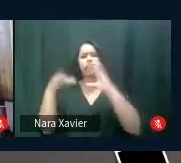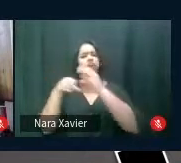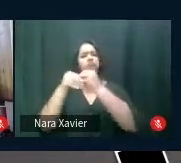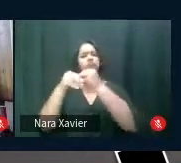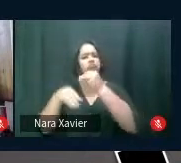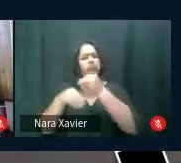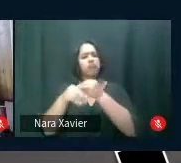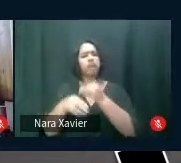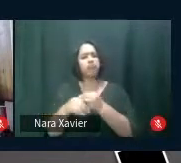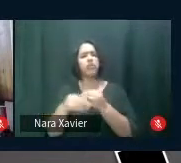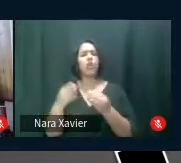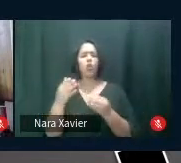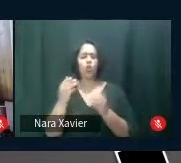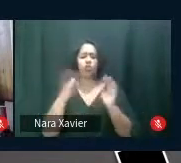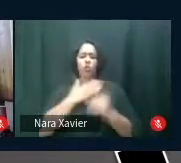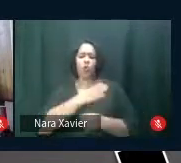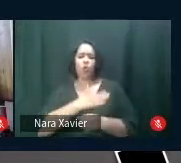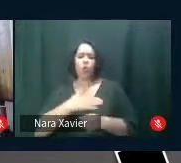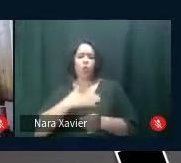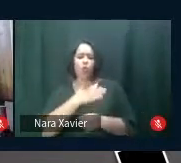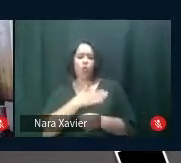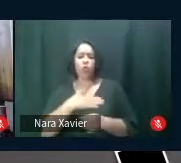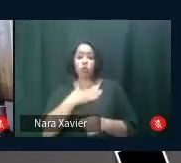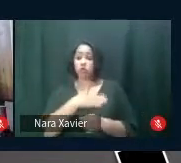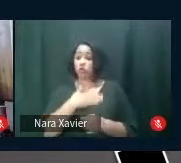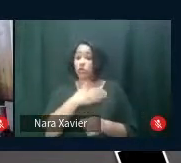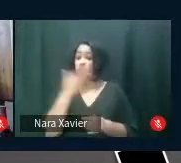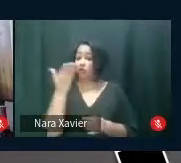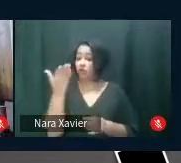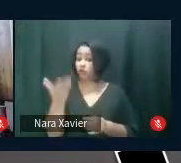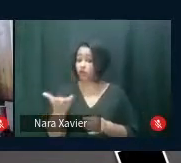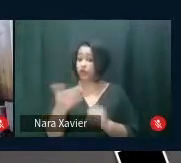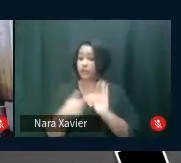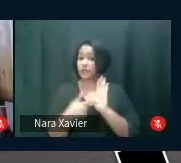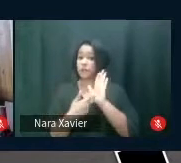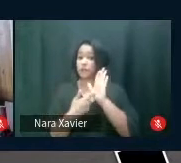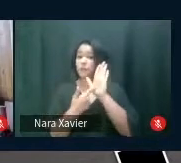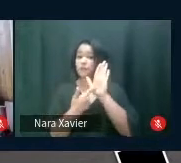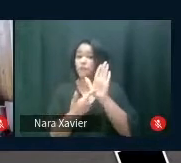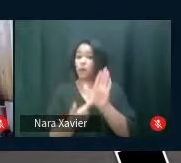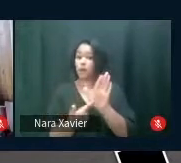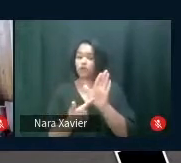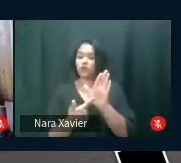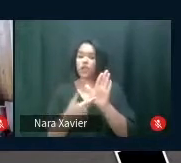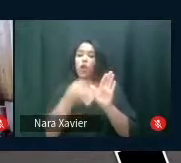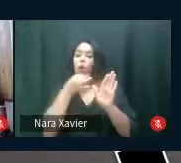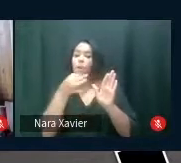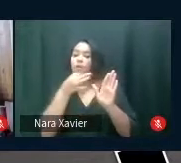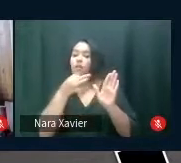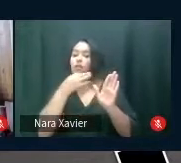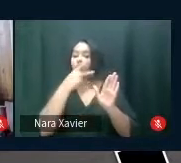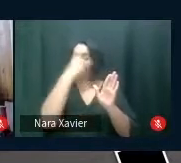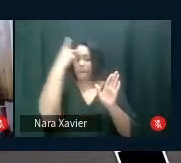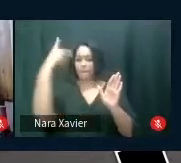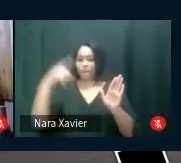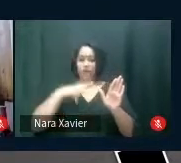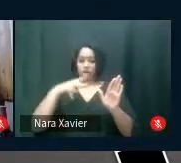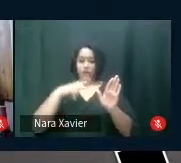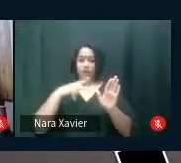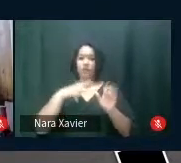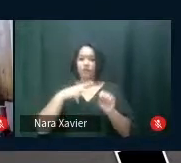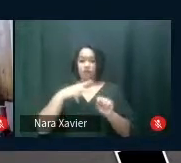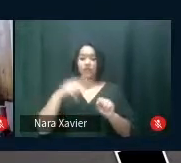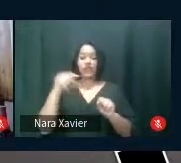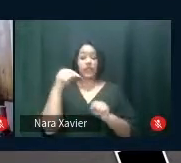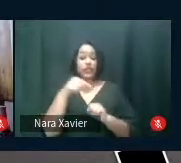gostei da sua opção, né, de trazer um caráter mais pessoal de envolvimento com a